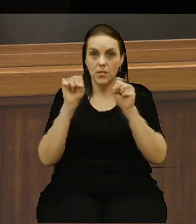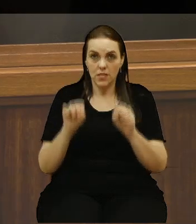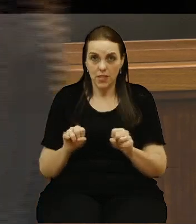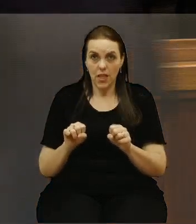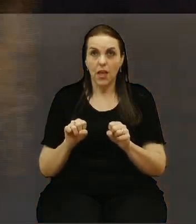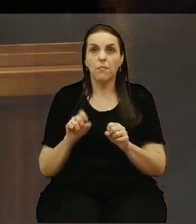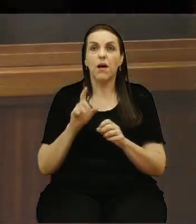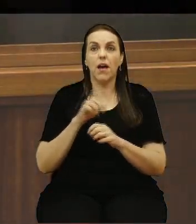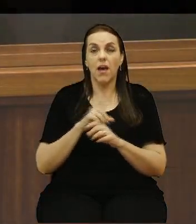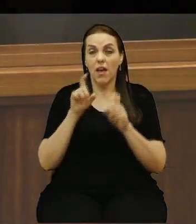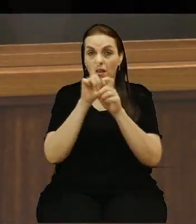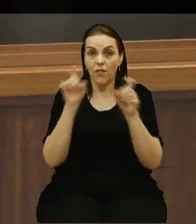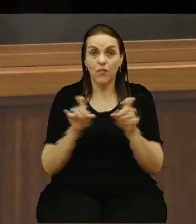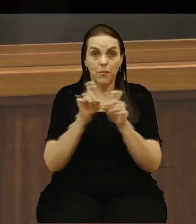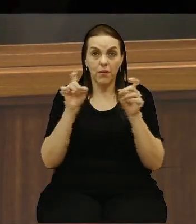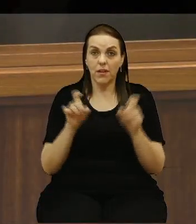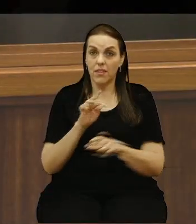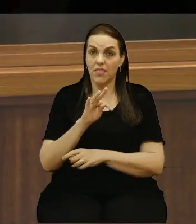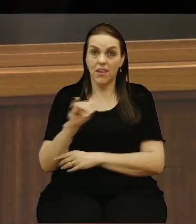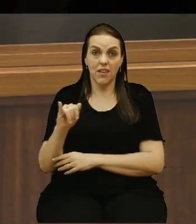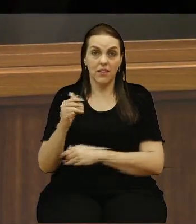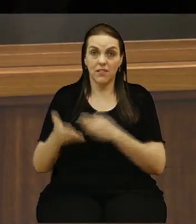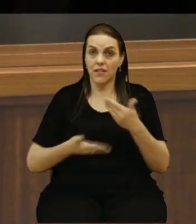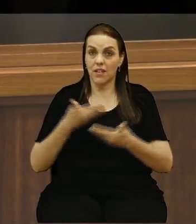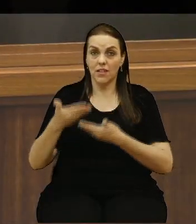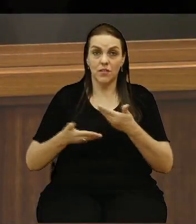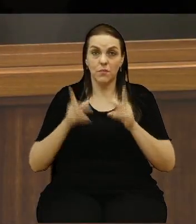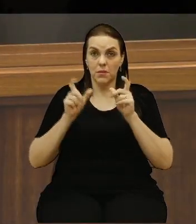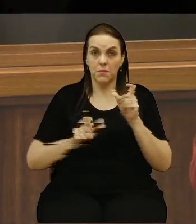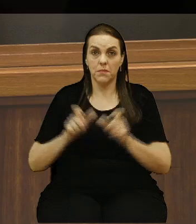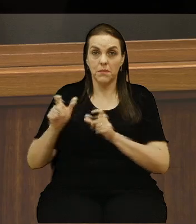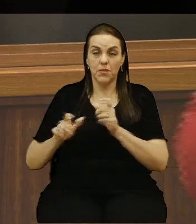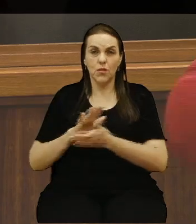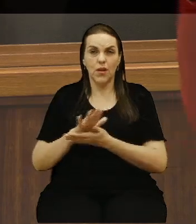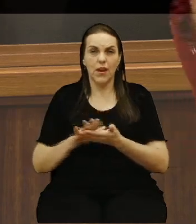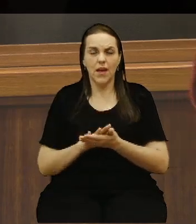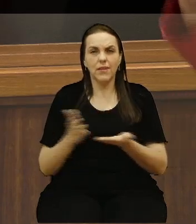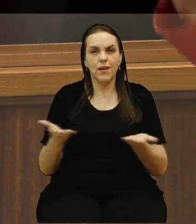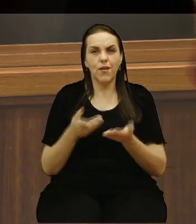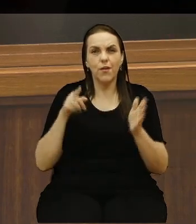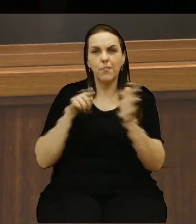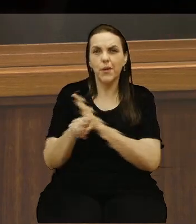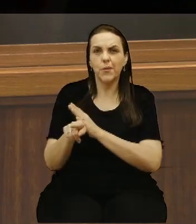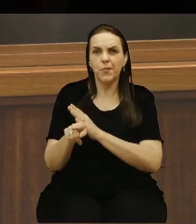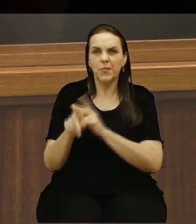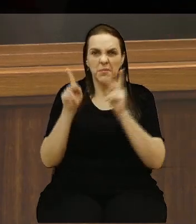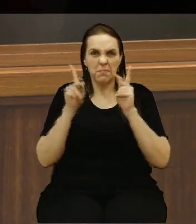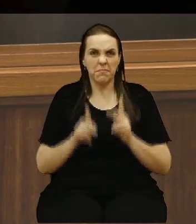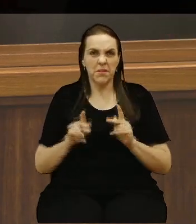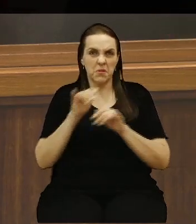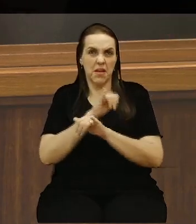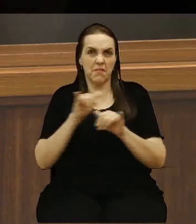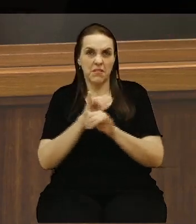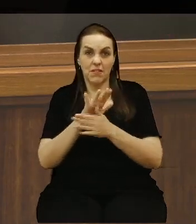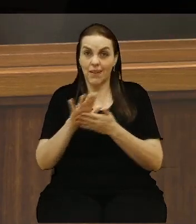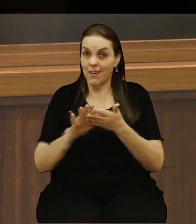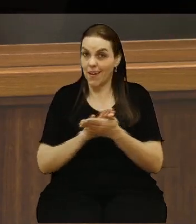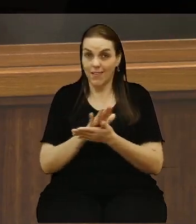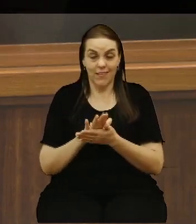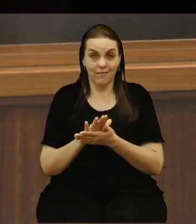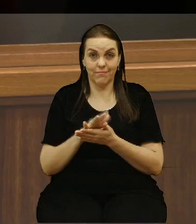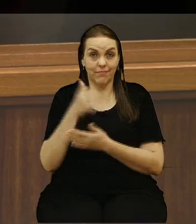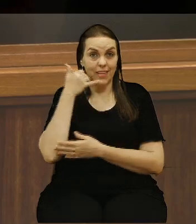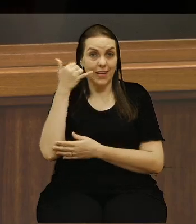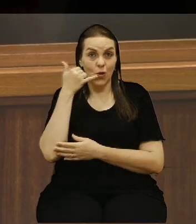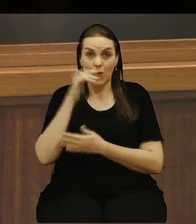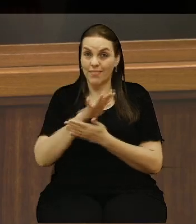de informática, e não estava atendendo as pessoas. Aí agora eu pergunto, ninguém foi avisado, as pessoas chegaram lá,